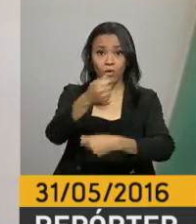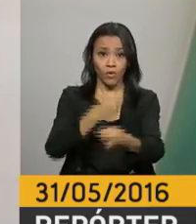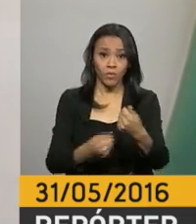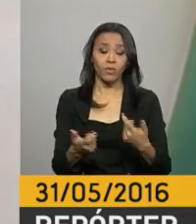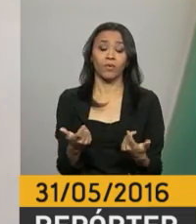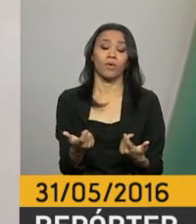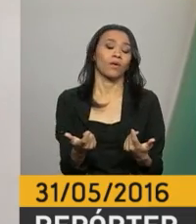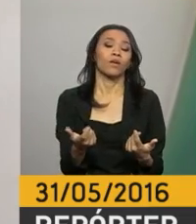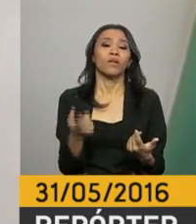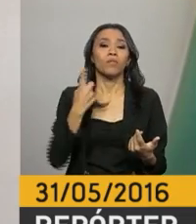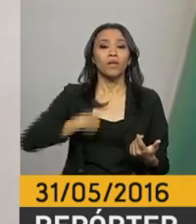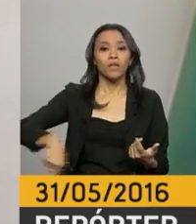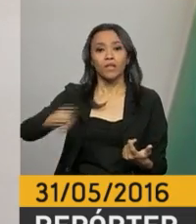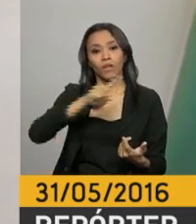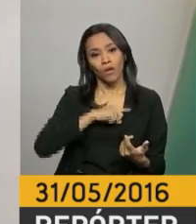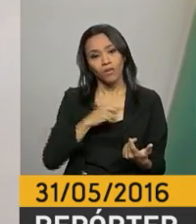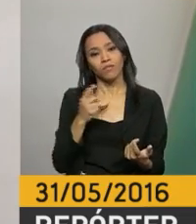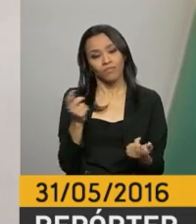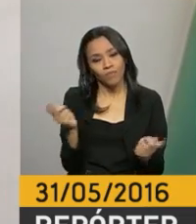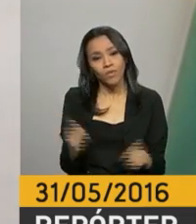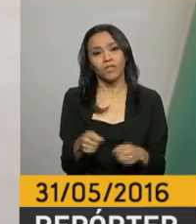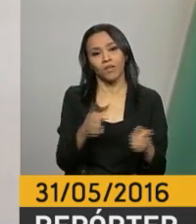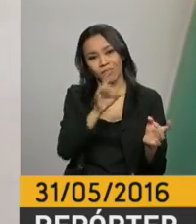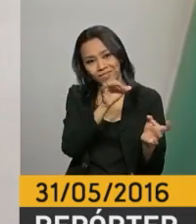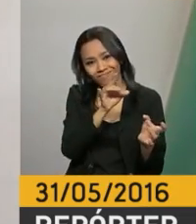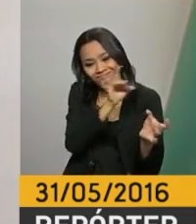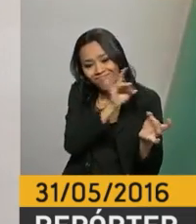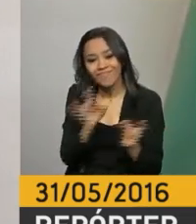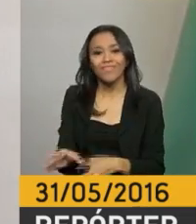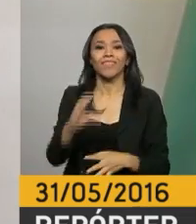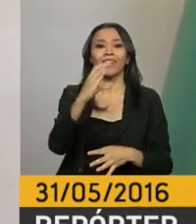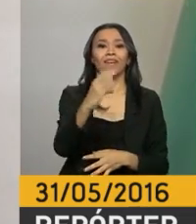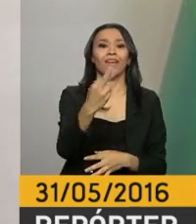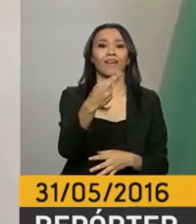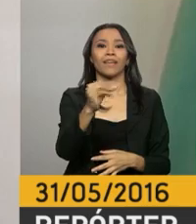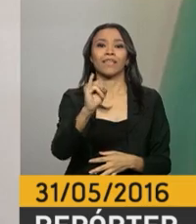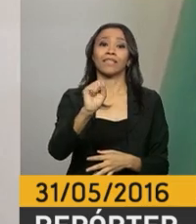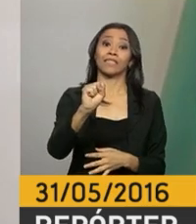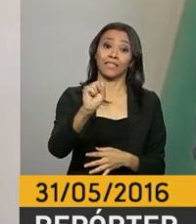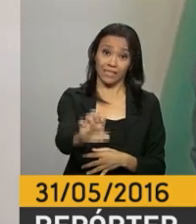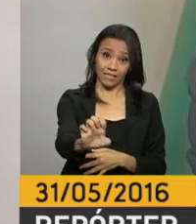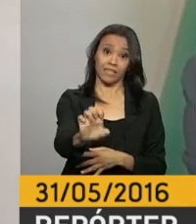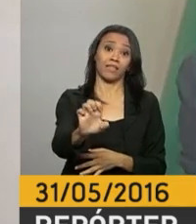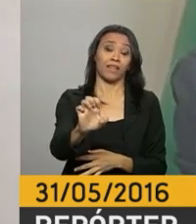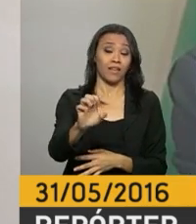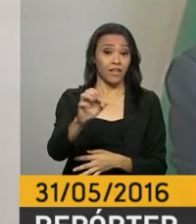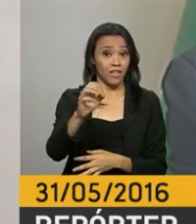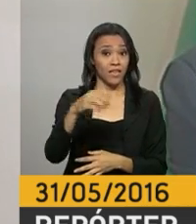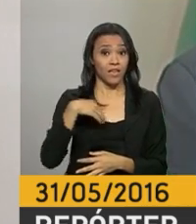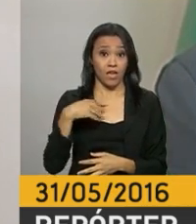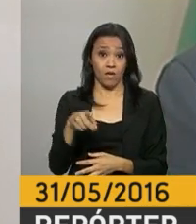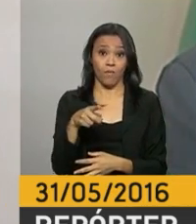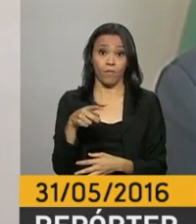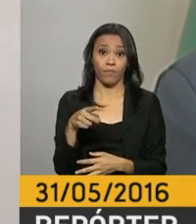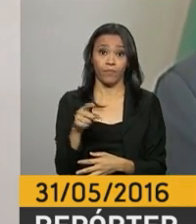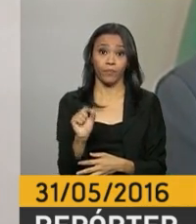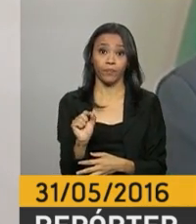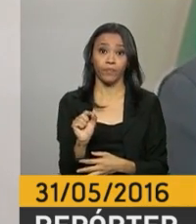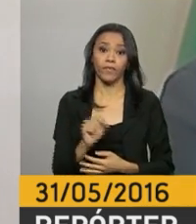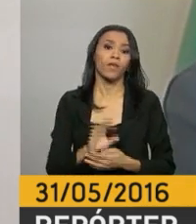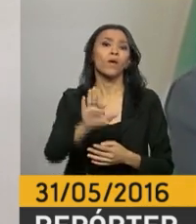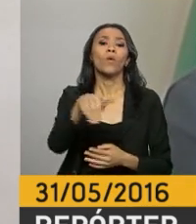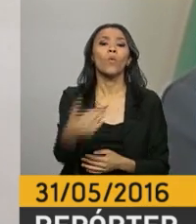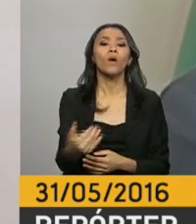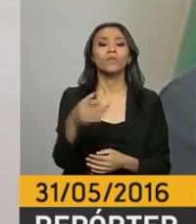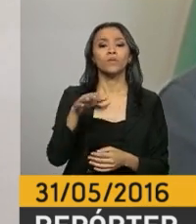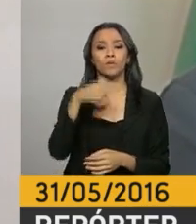nós possamos sair dessa crise. Mas a questão da segurança, eu diria que é uma coisa quase permanente. Quando o